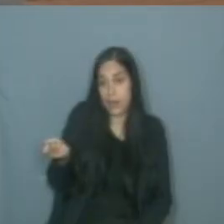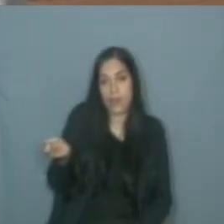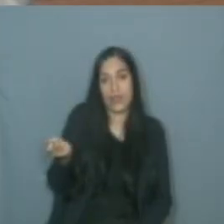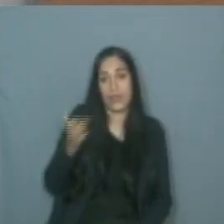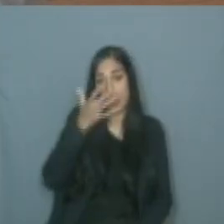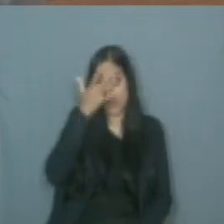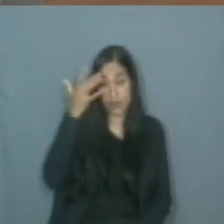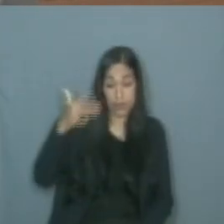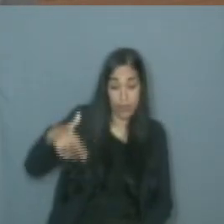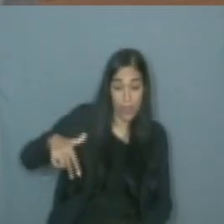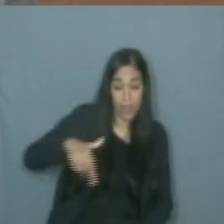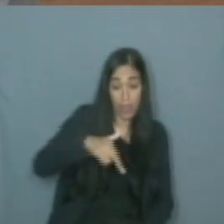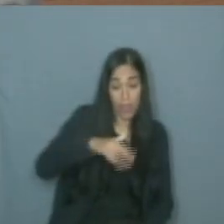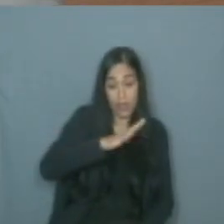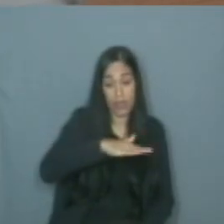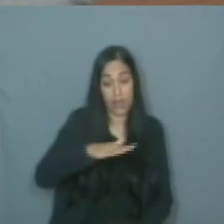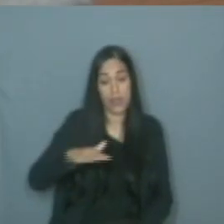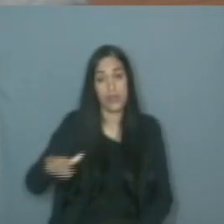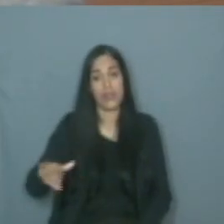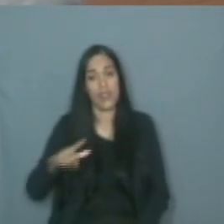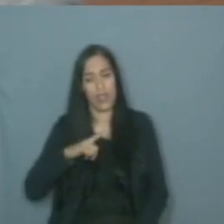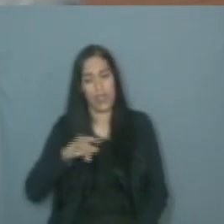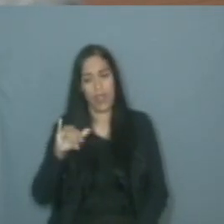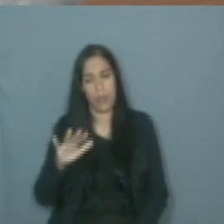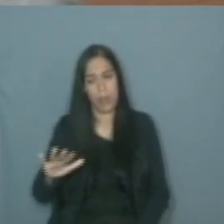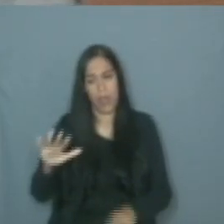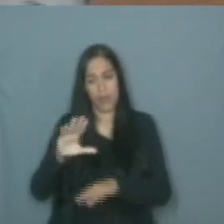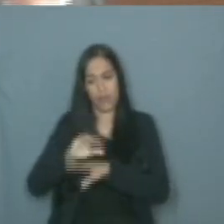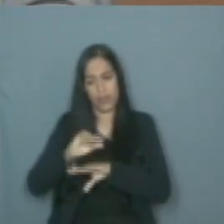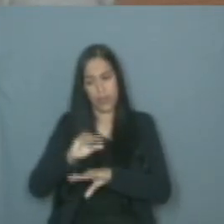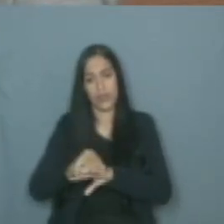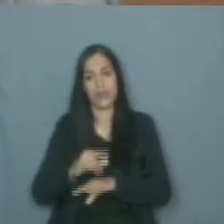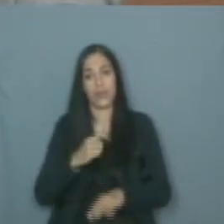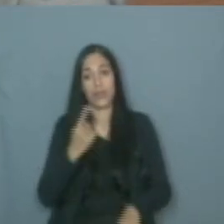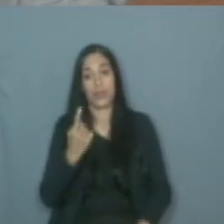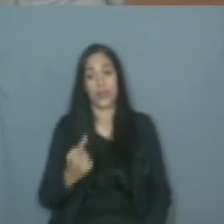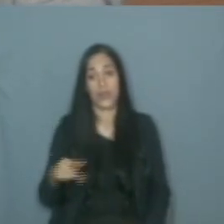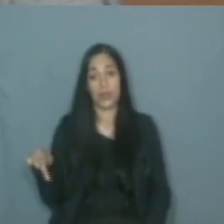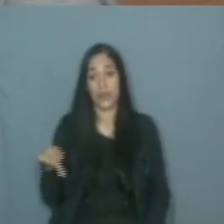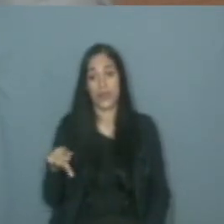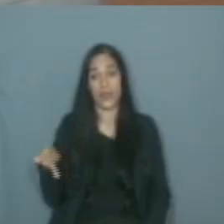assim, ó. Tudo isso tem imagem. E uma professora,